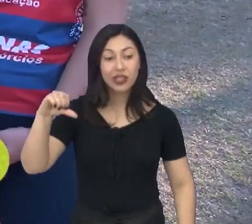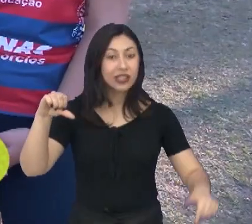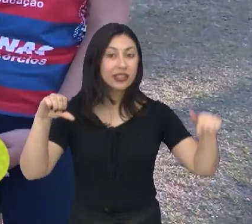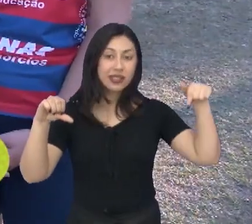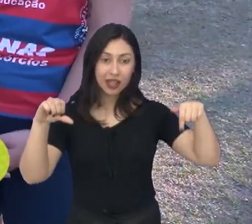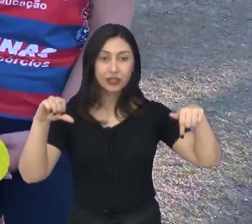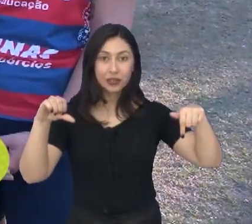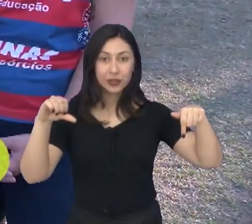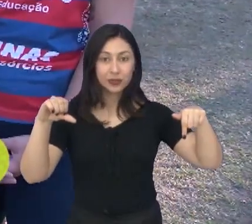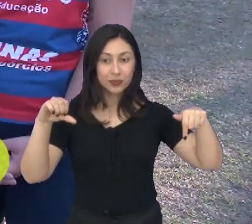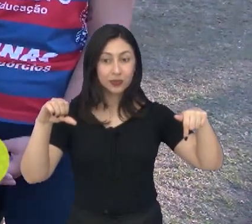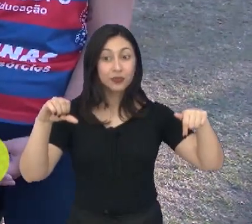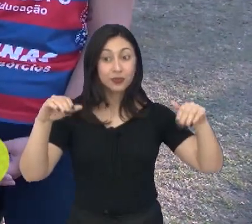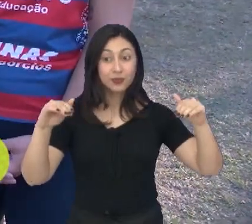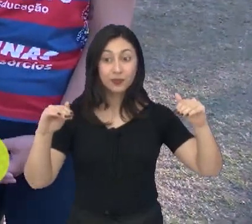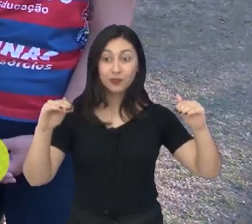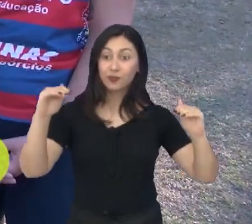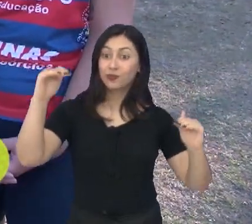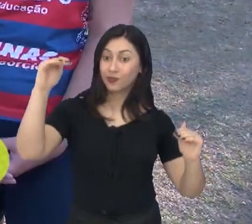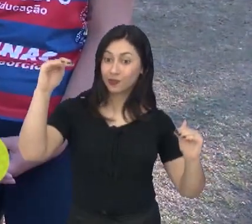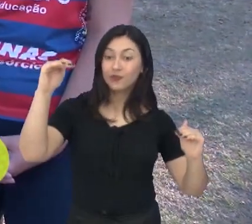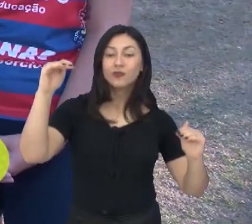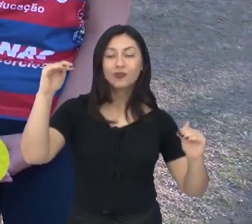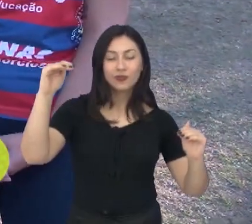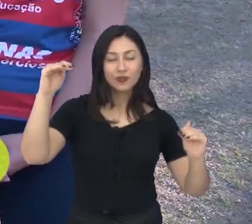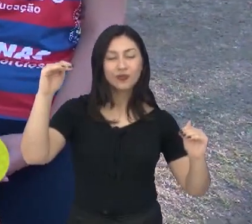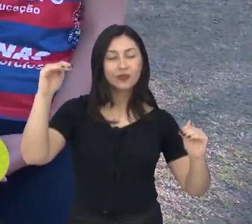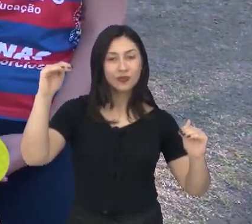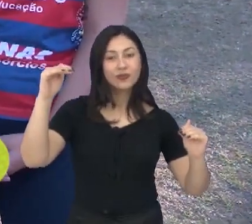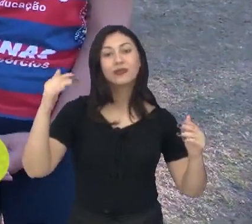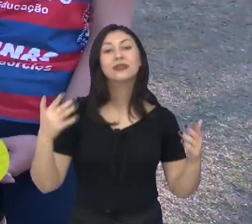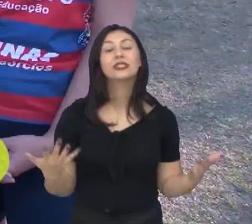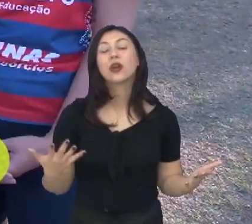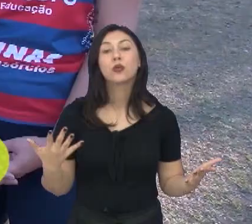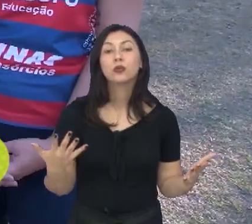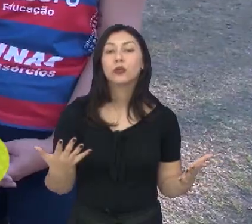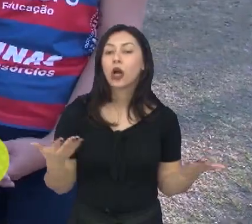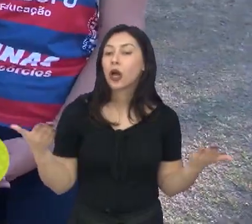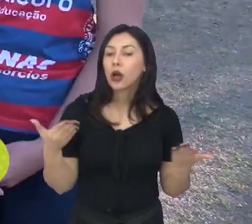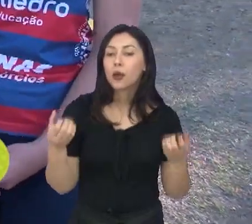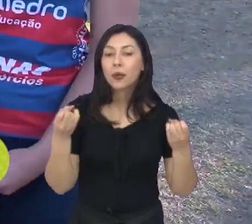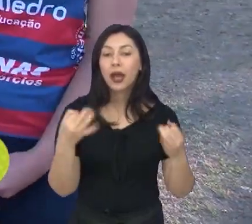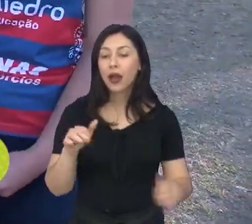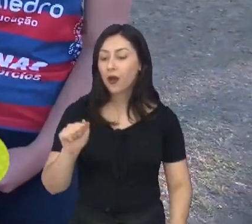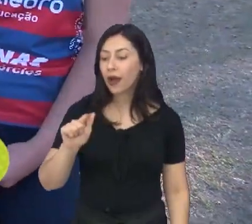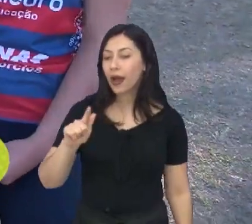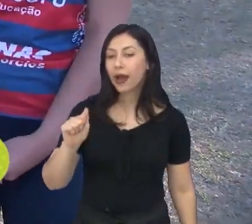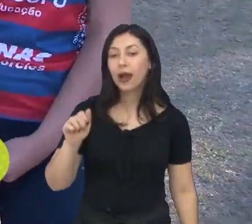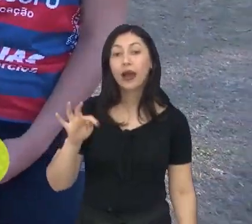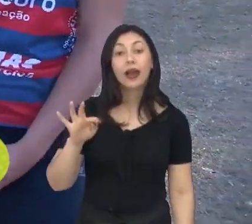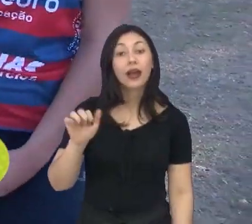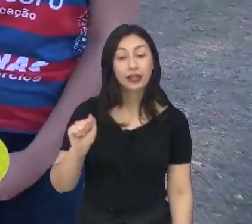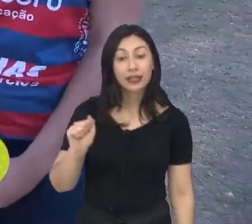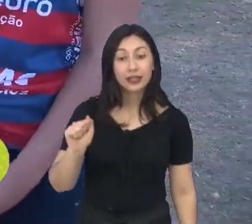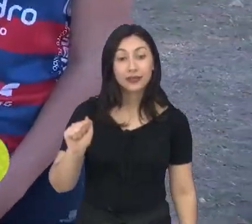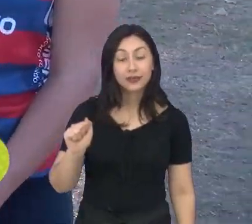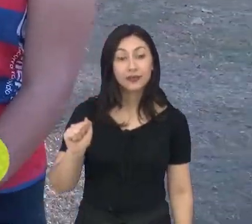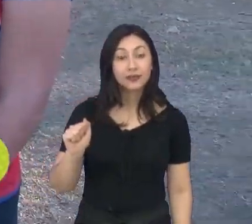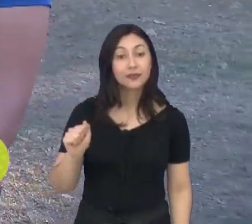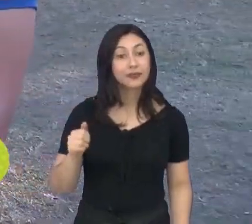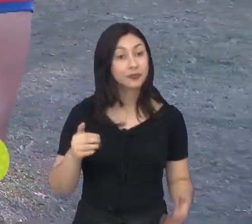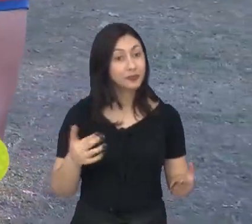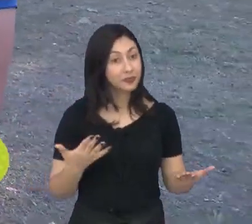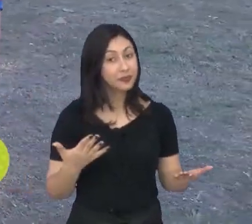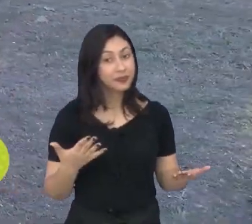Essa distância aí de pontos 19-7. Então a gente vai falar um pouquinho aqui, primeiro com a Ágata, que é a ponteira,